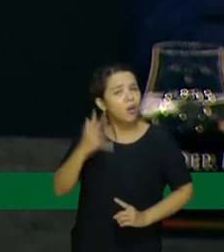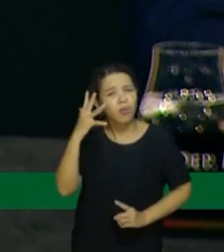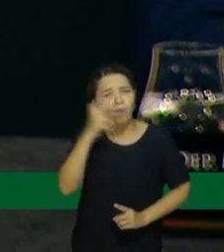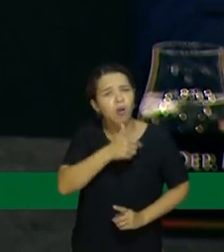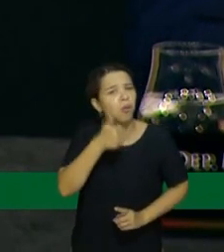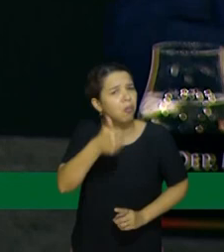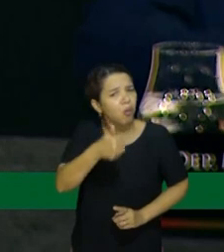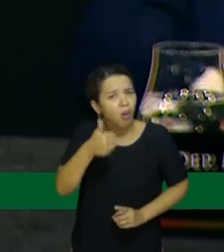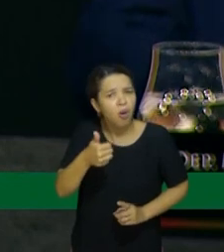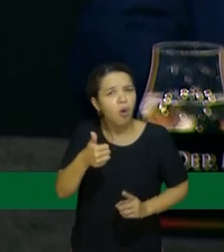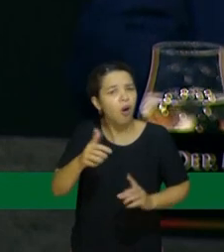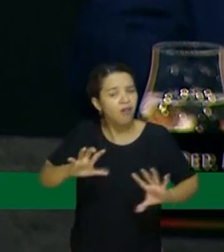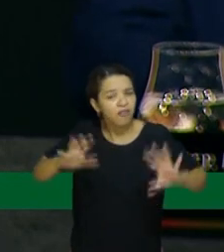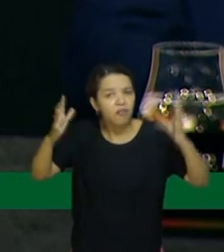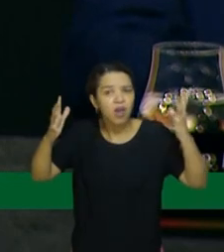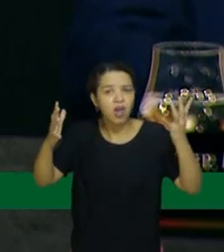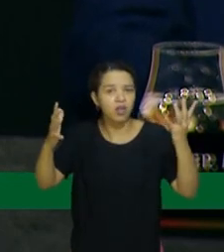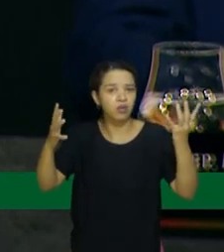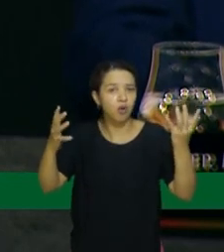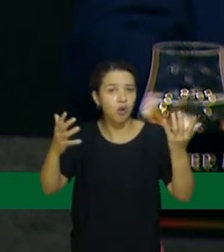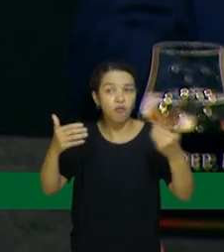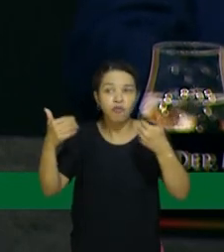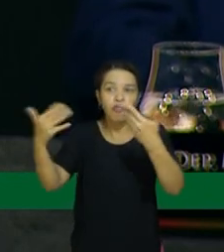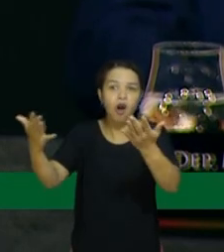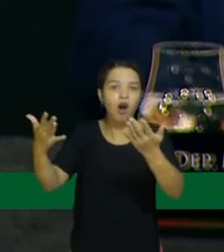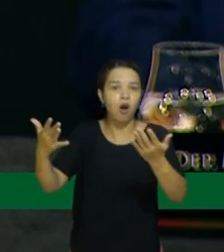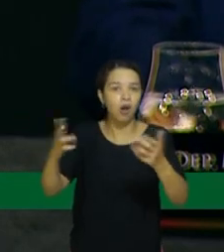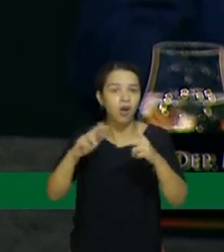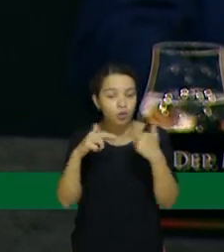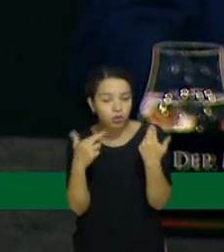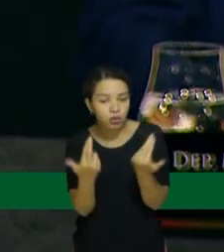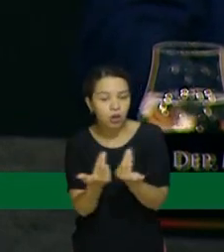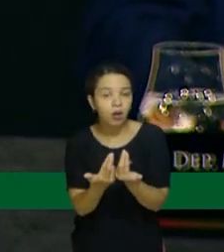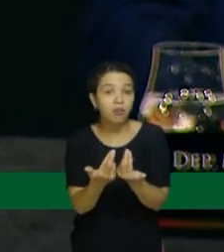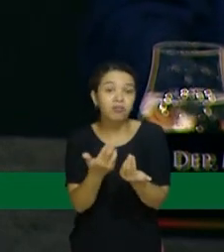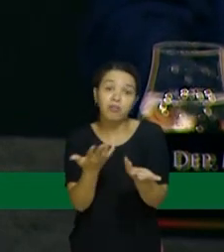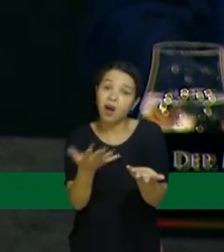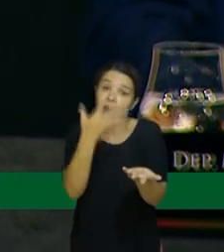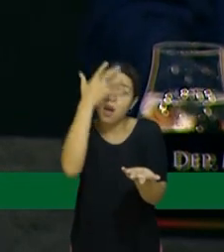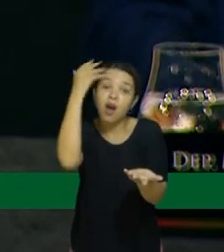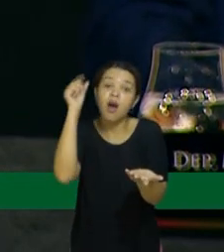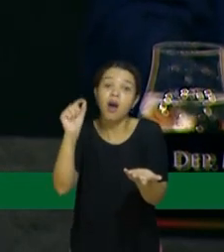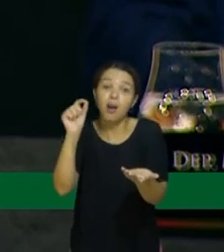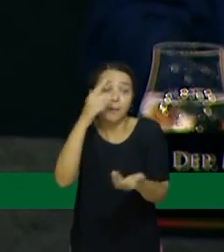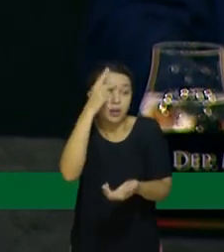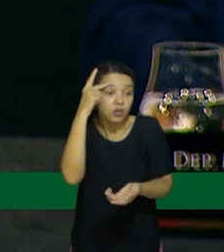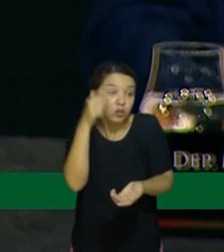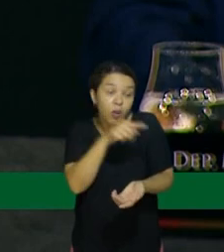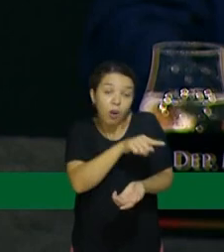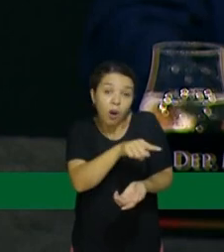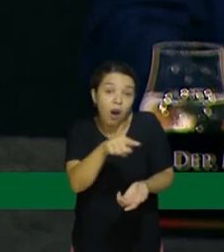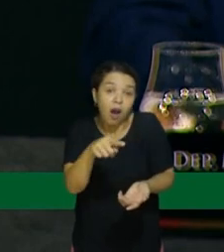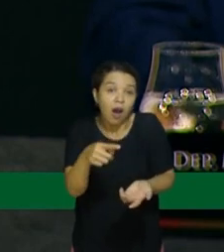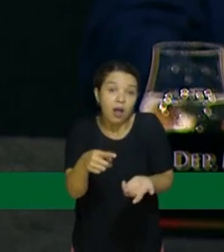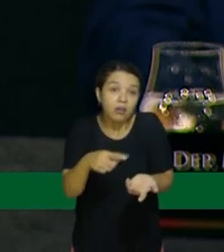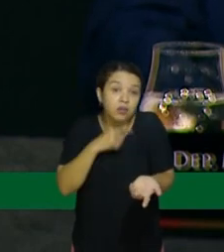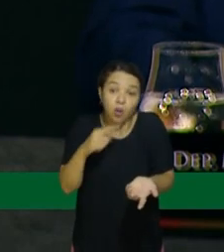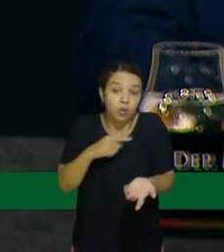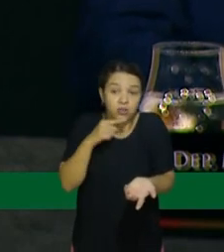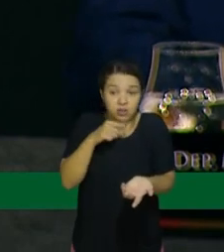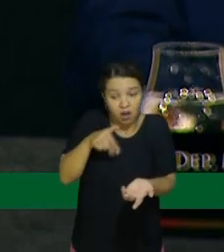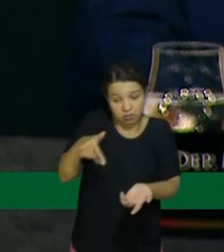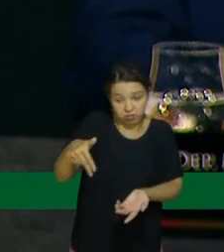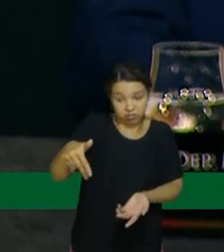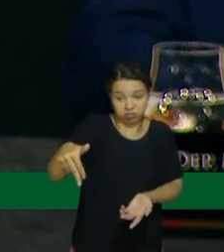reuniões mas se esquecem daquelas pessoas que não t o acesso aquelas pessoas que não podem chegar por